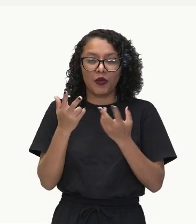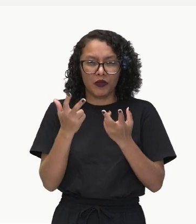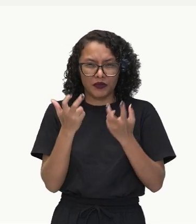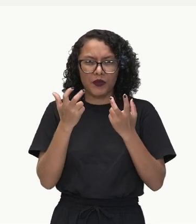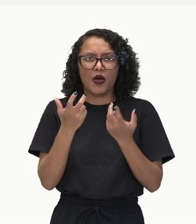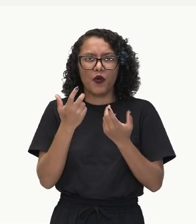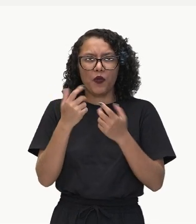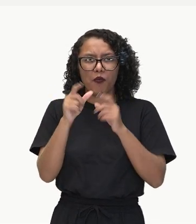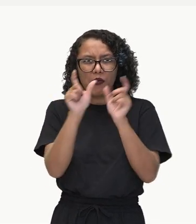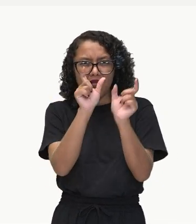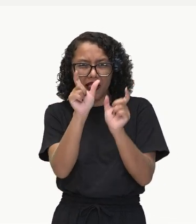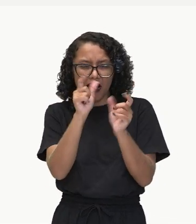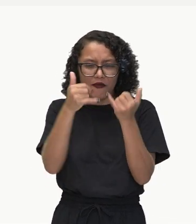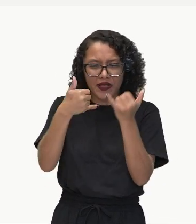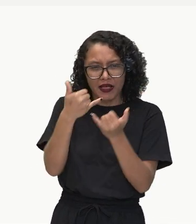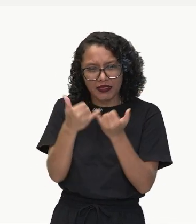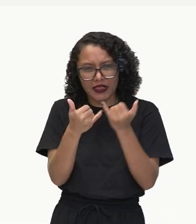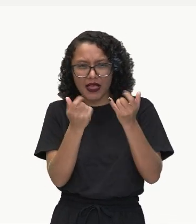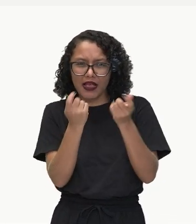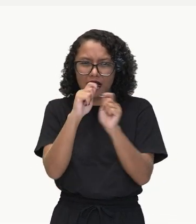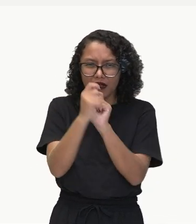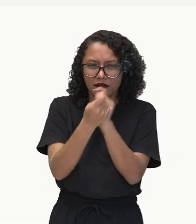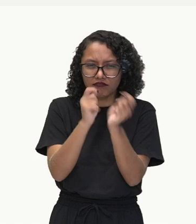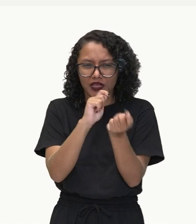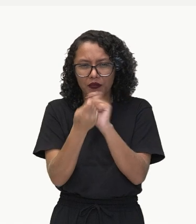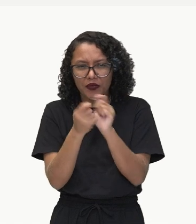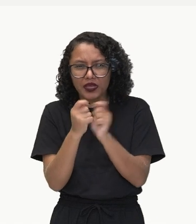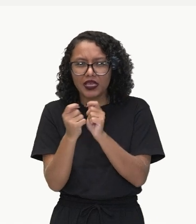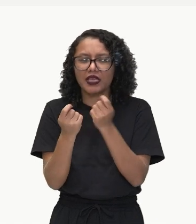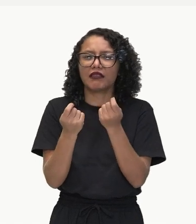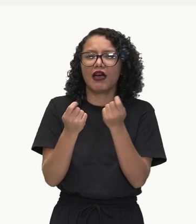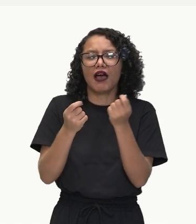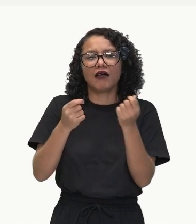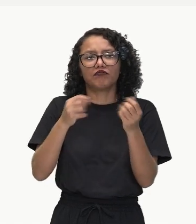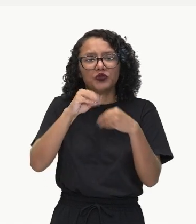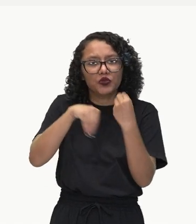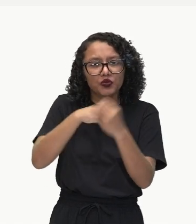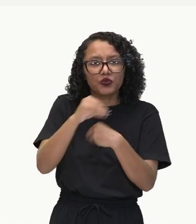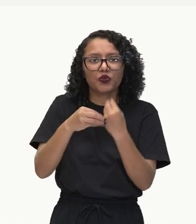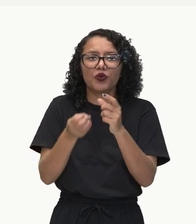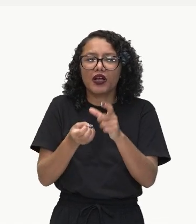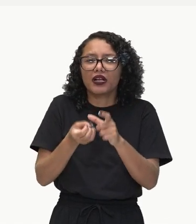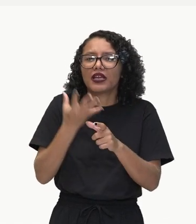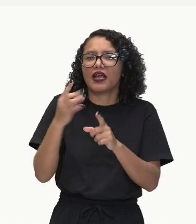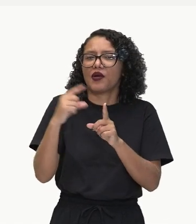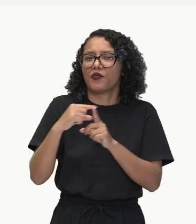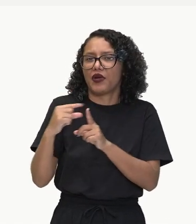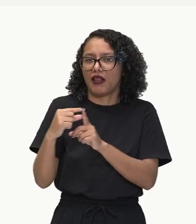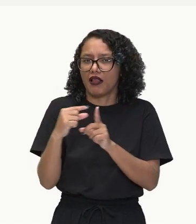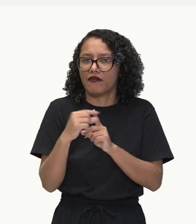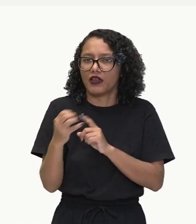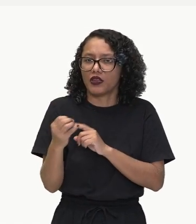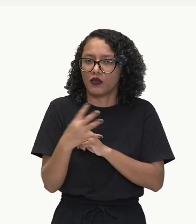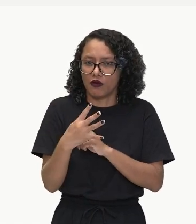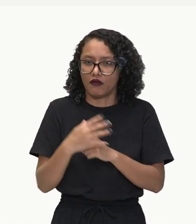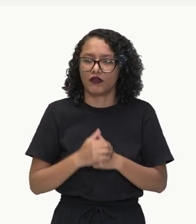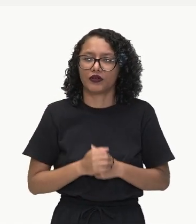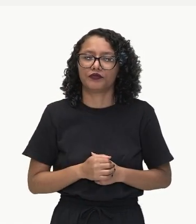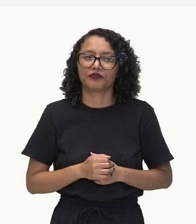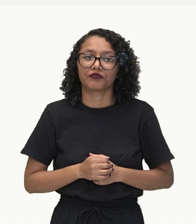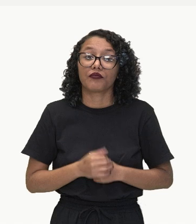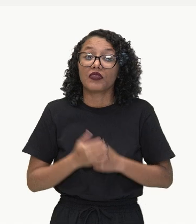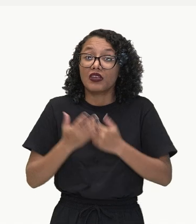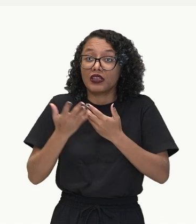jogo de palavras para inventar, para criar novas palavras, ok? Então no poema Neologismo do